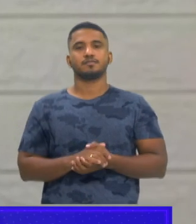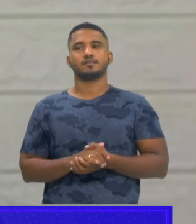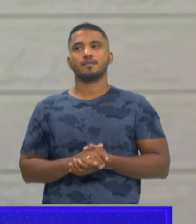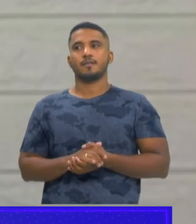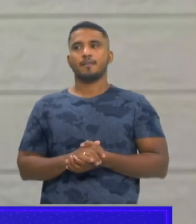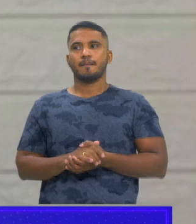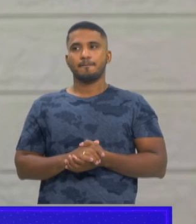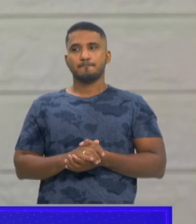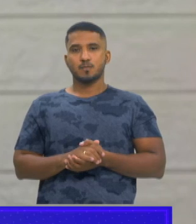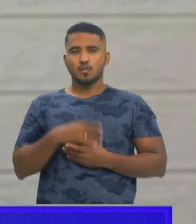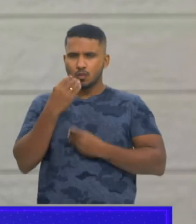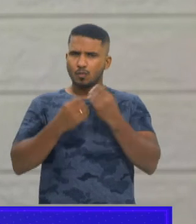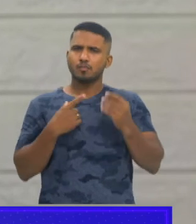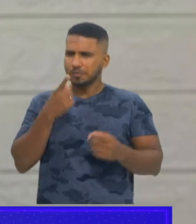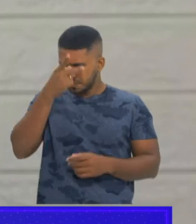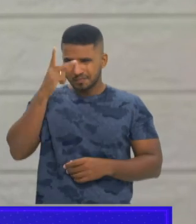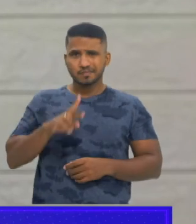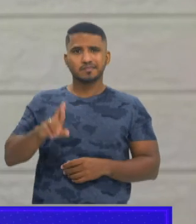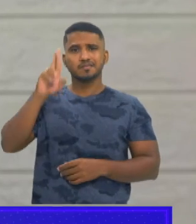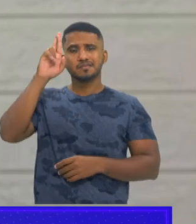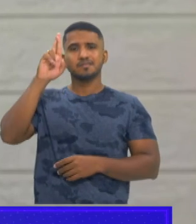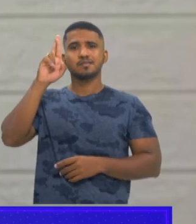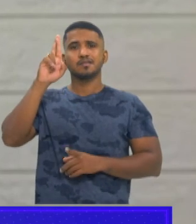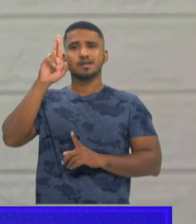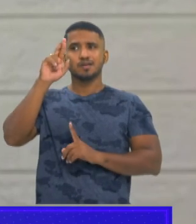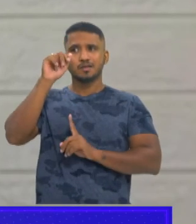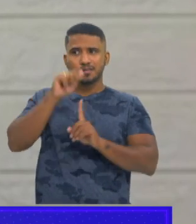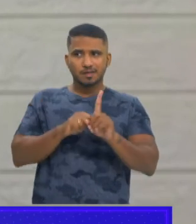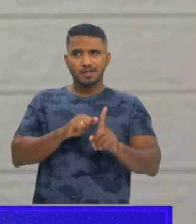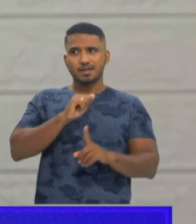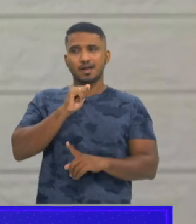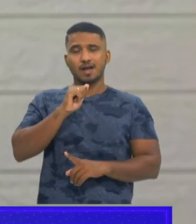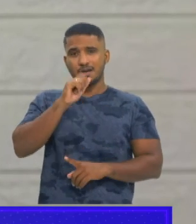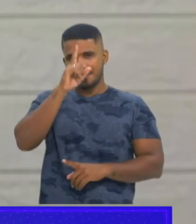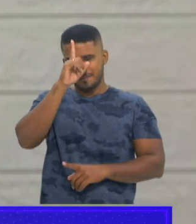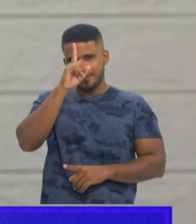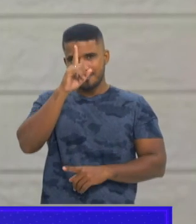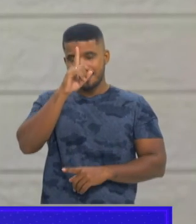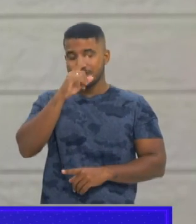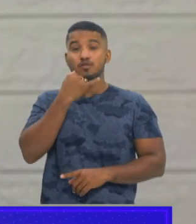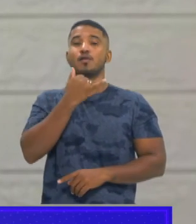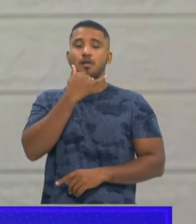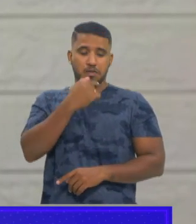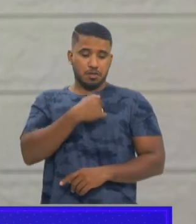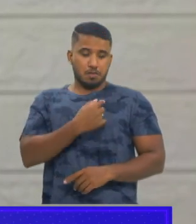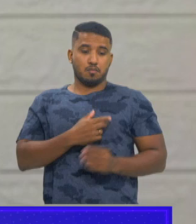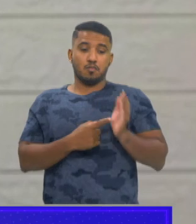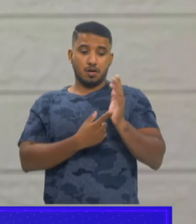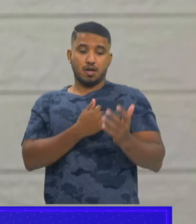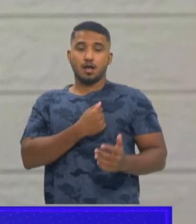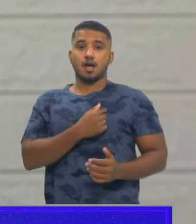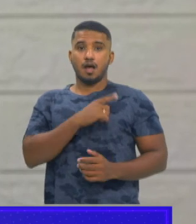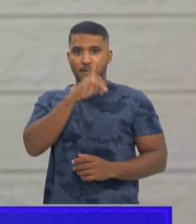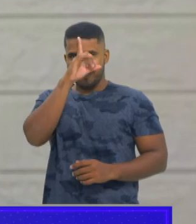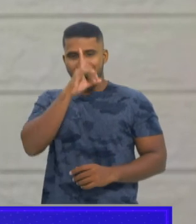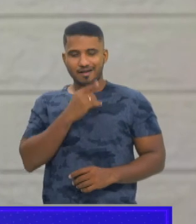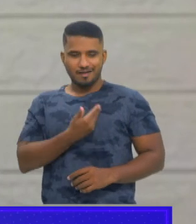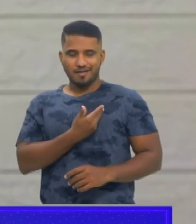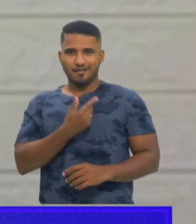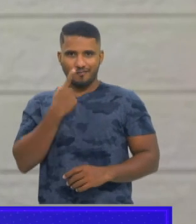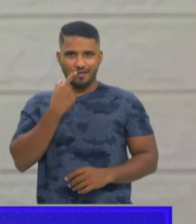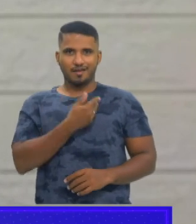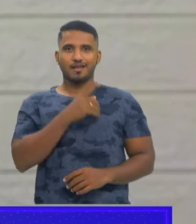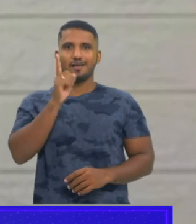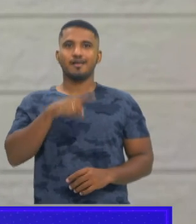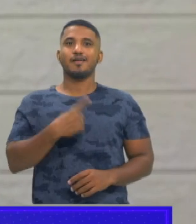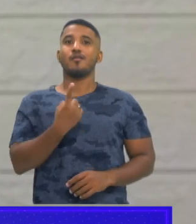símbolo do mês, né? Símbolo amarelo aqui, que é um símbolo